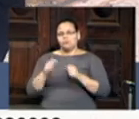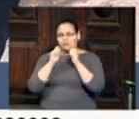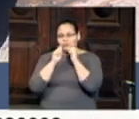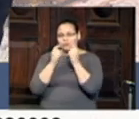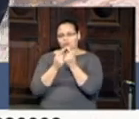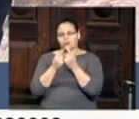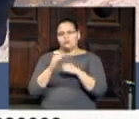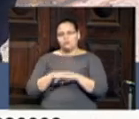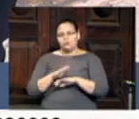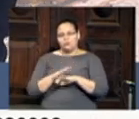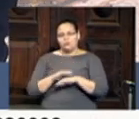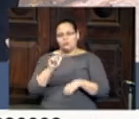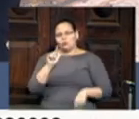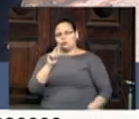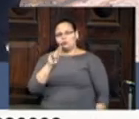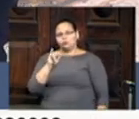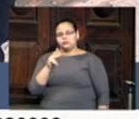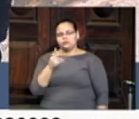da deputada Lucinha.